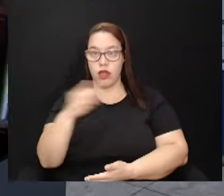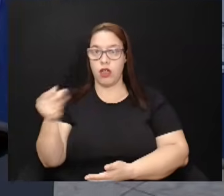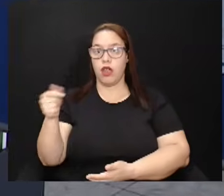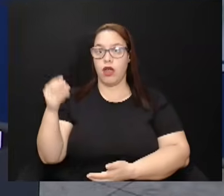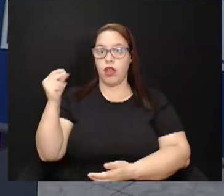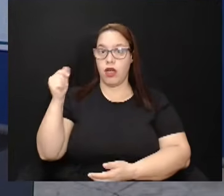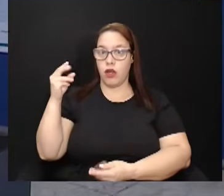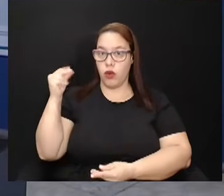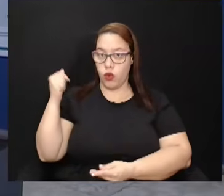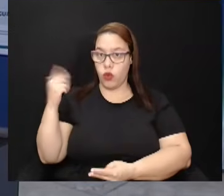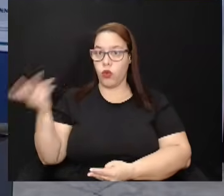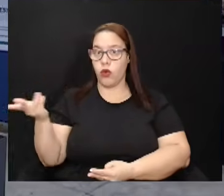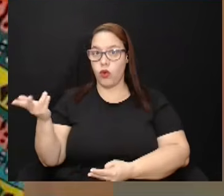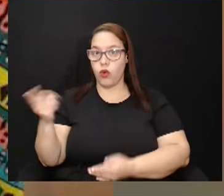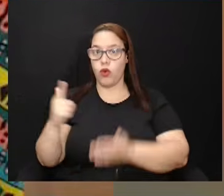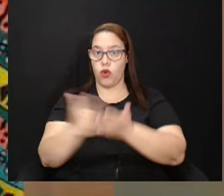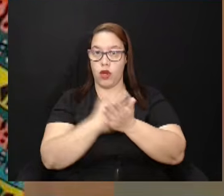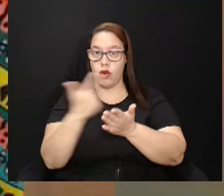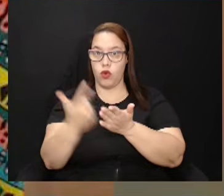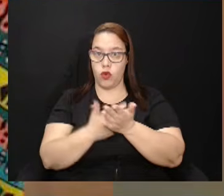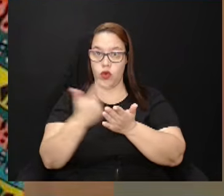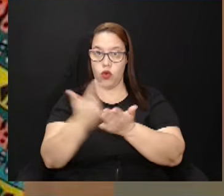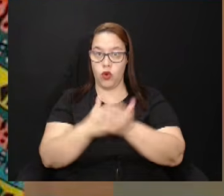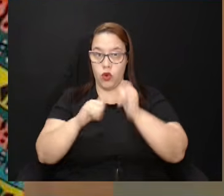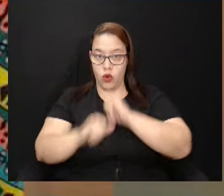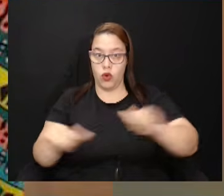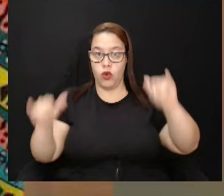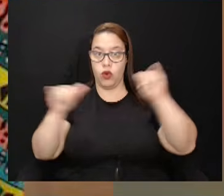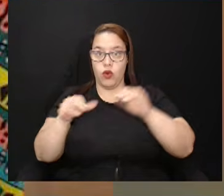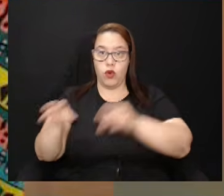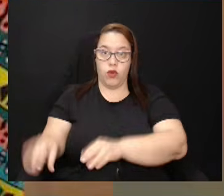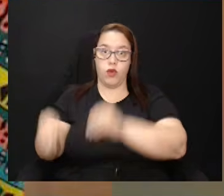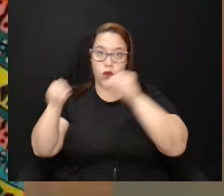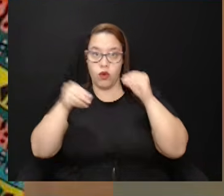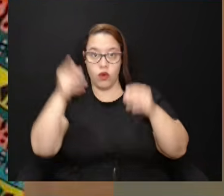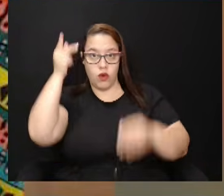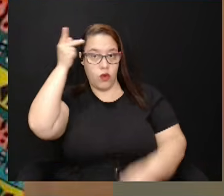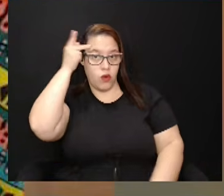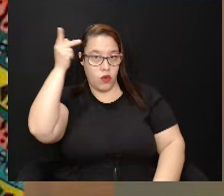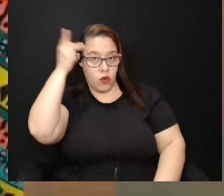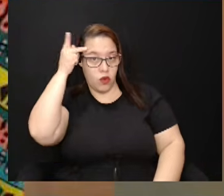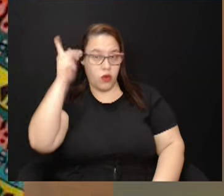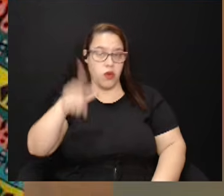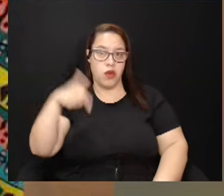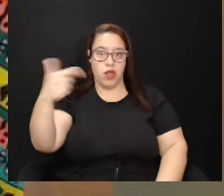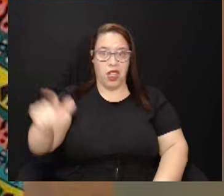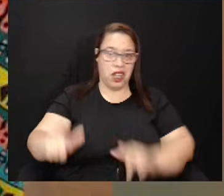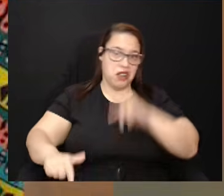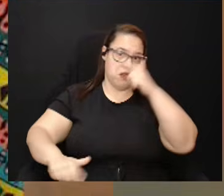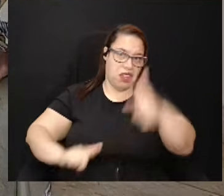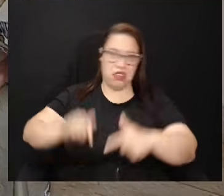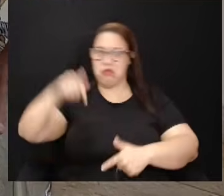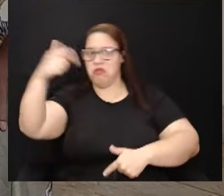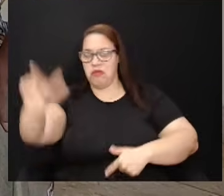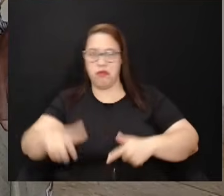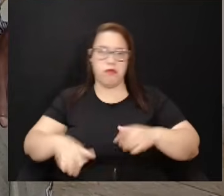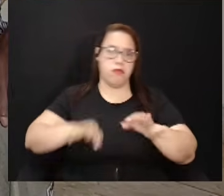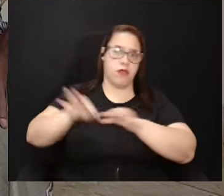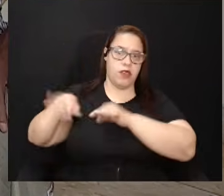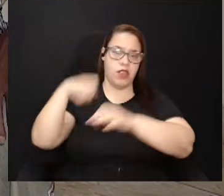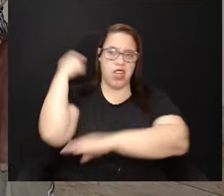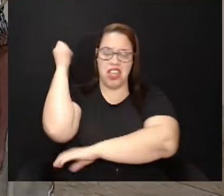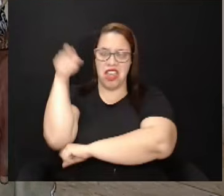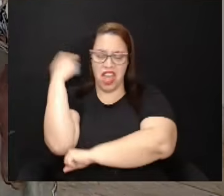os jornais. Então pega jornal de São Paulo, pega jornal disso, daquilo, de lá e tal, Rio Grande do Sul, dali a pouquinho os